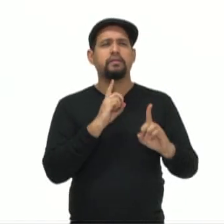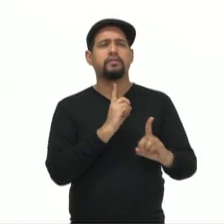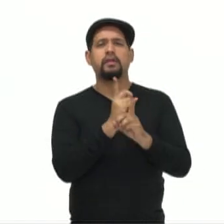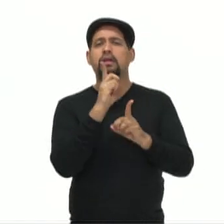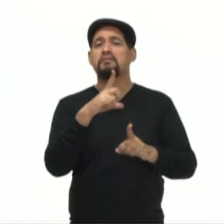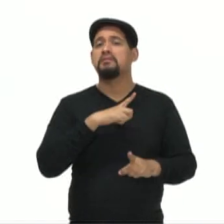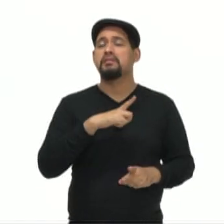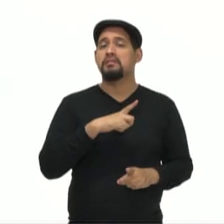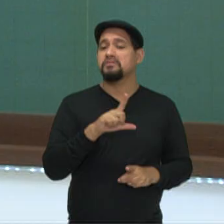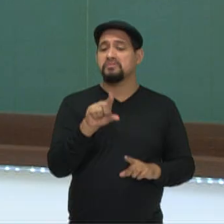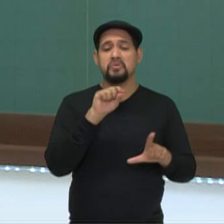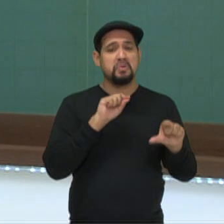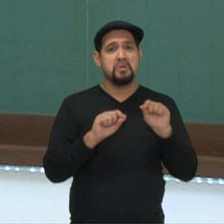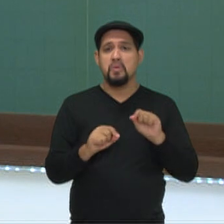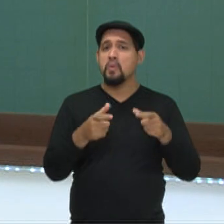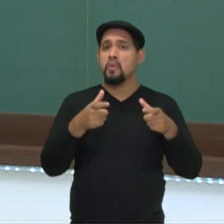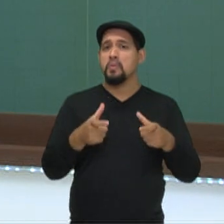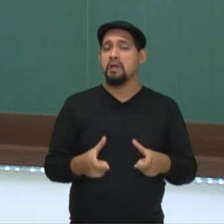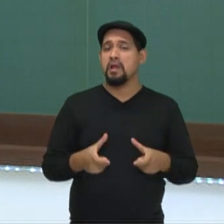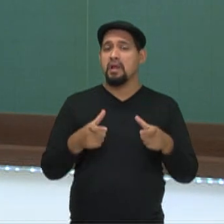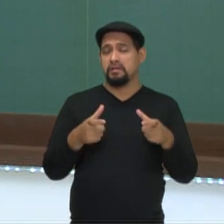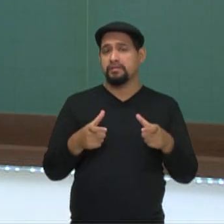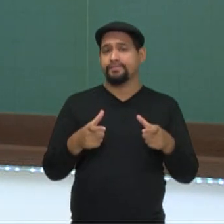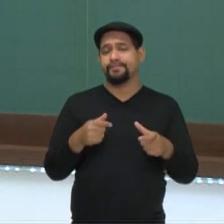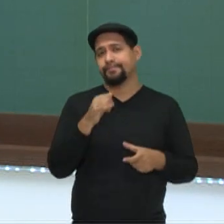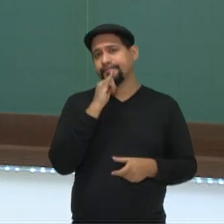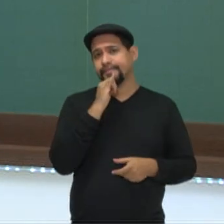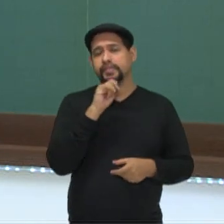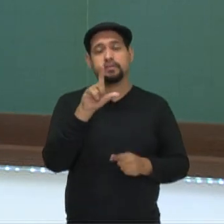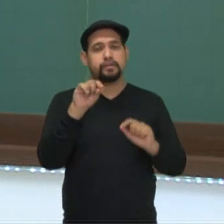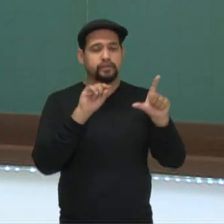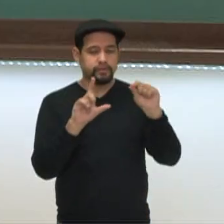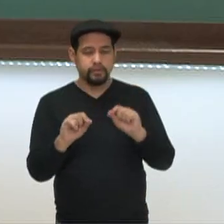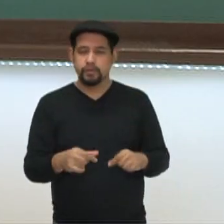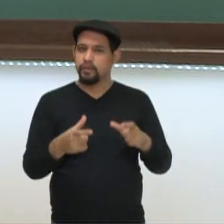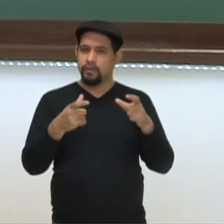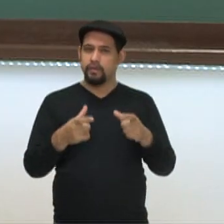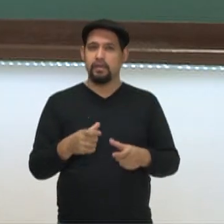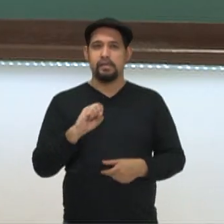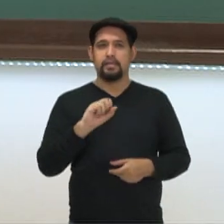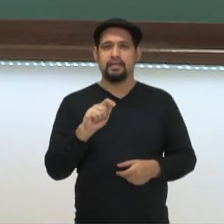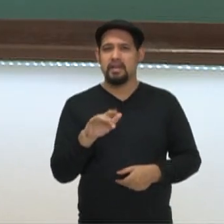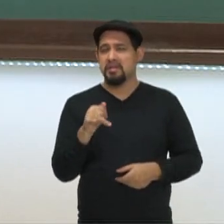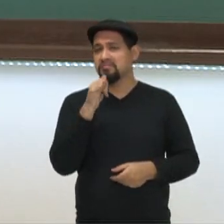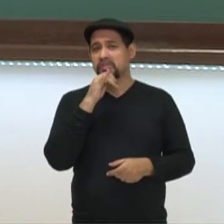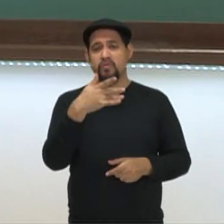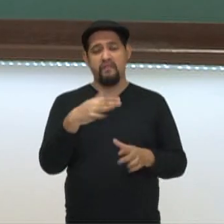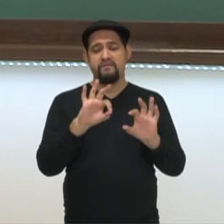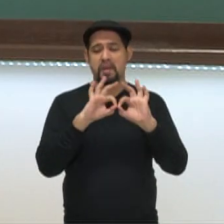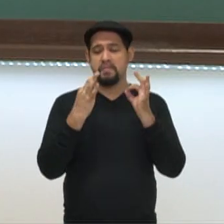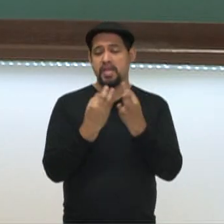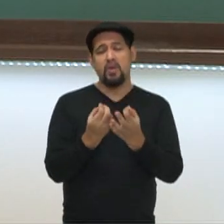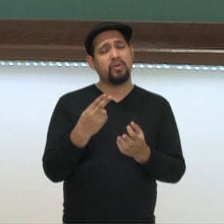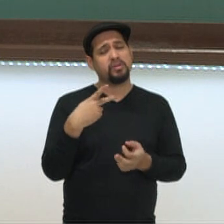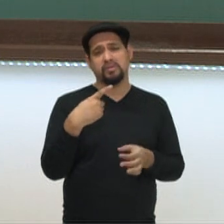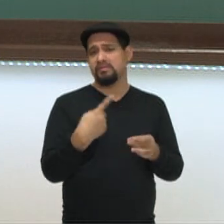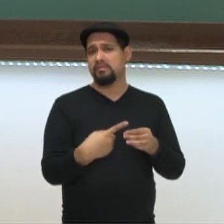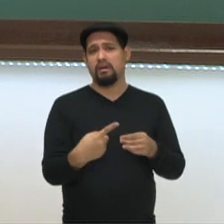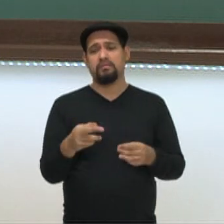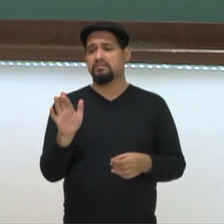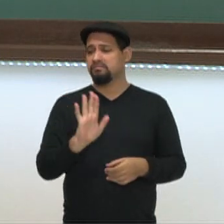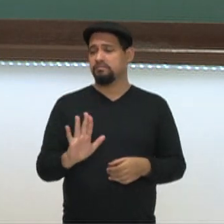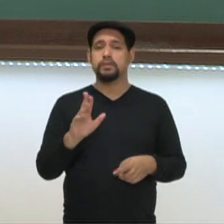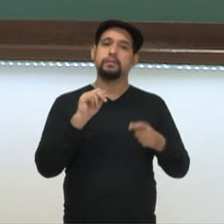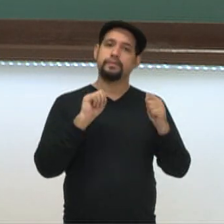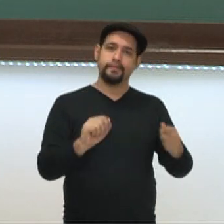lugar sagrado que você escolheu. Então você pode fazer um lugar, escolha o lugar sagrado da sua família ou da sua cidade, da sua região. Você